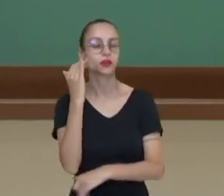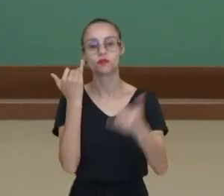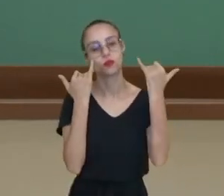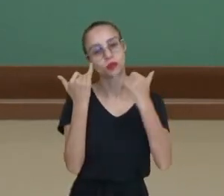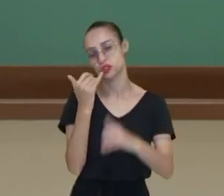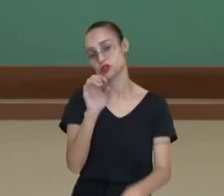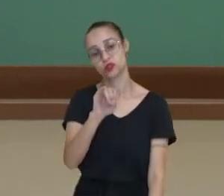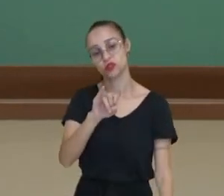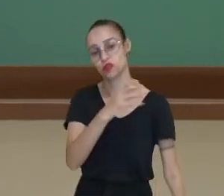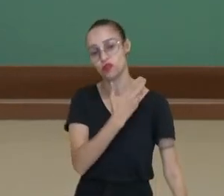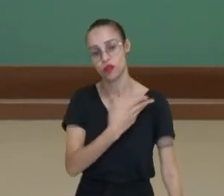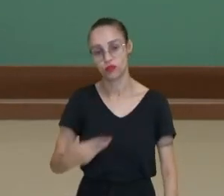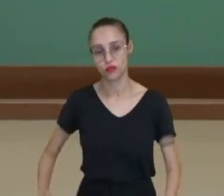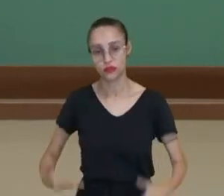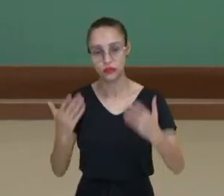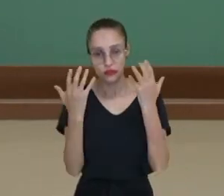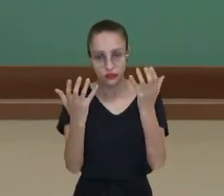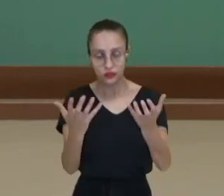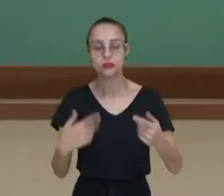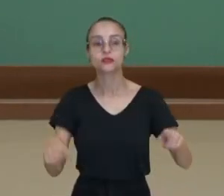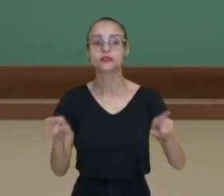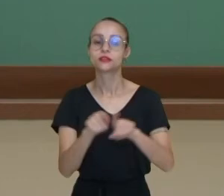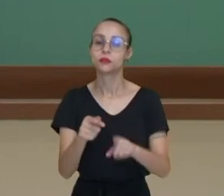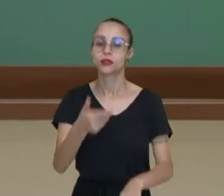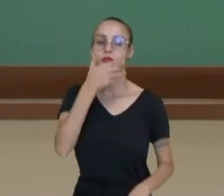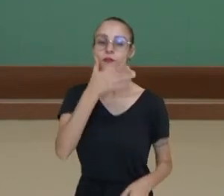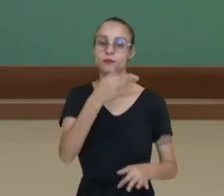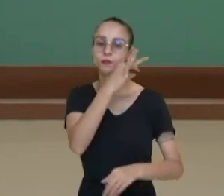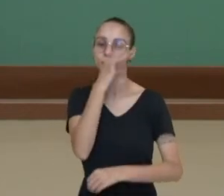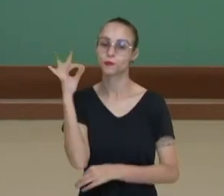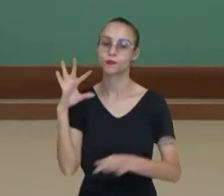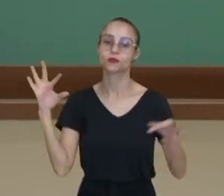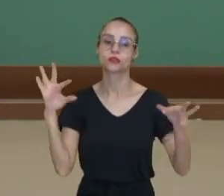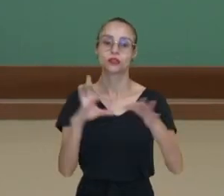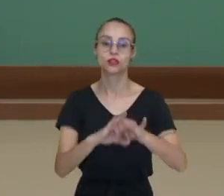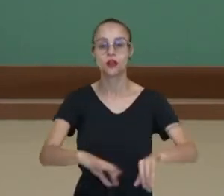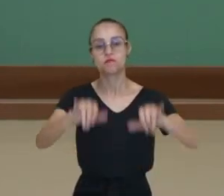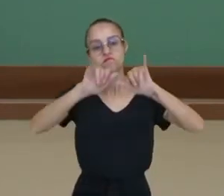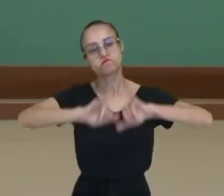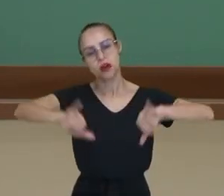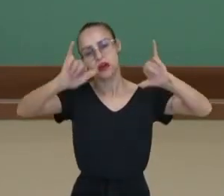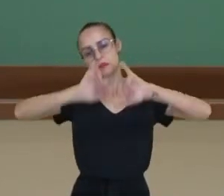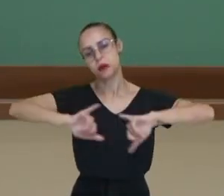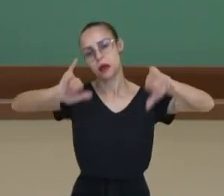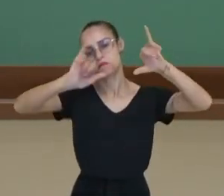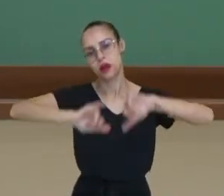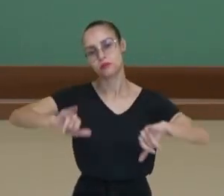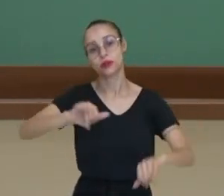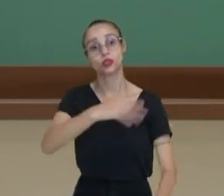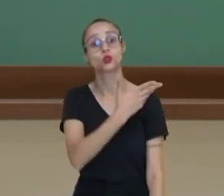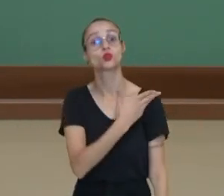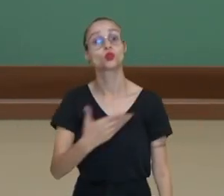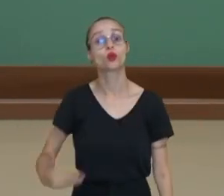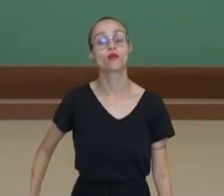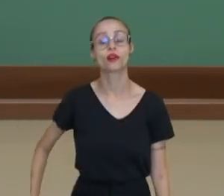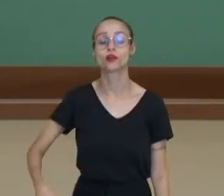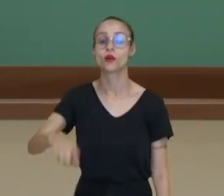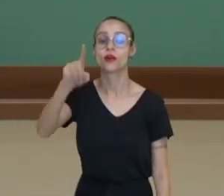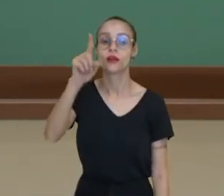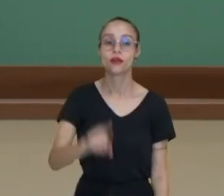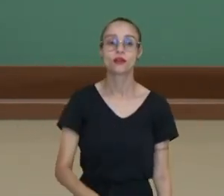governo quisesse. E, junto à censura, uma forte propaganda do governo. E uma propaganda que nós chamamos